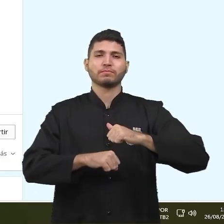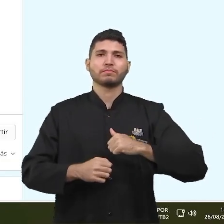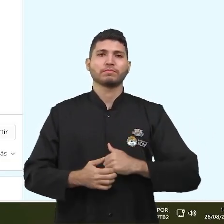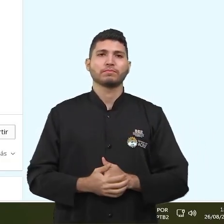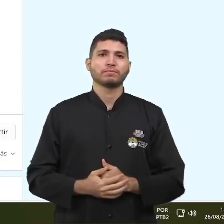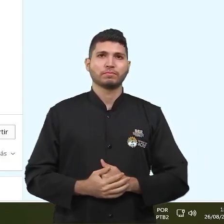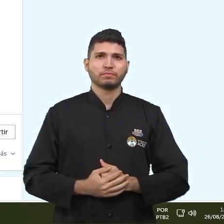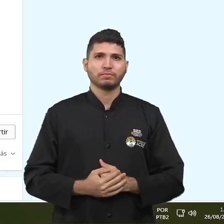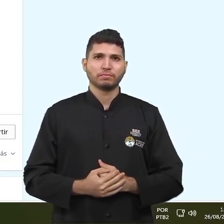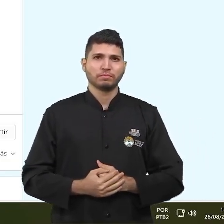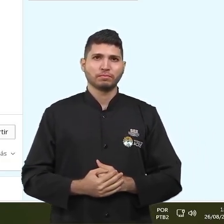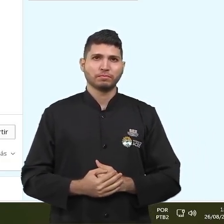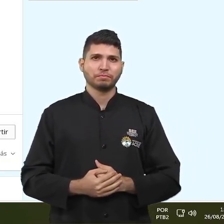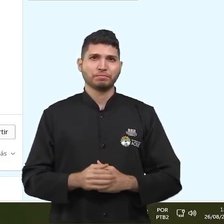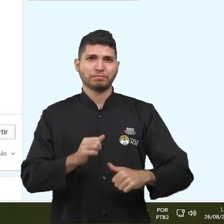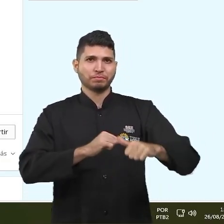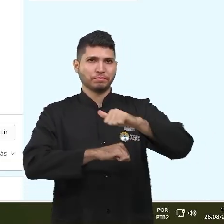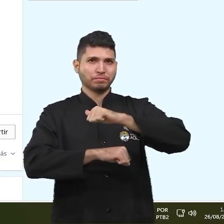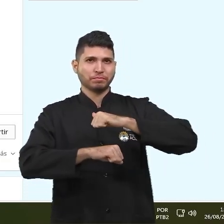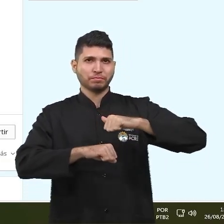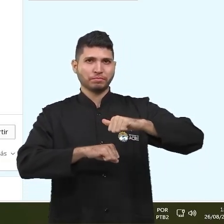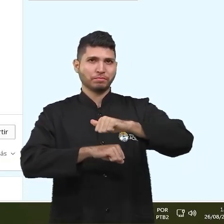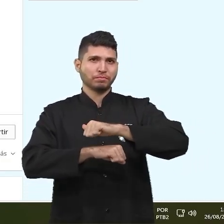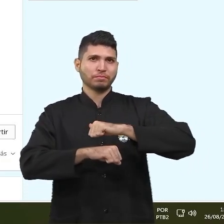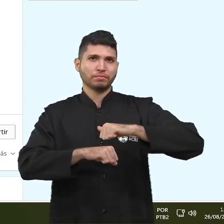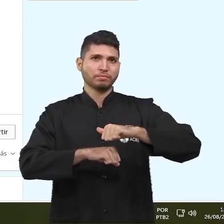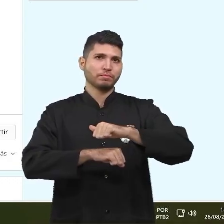Os advérbios, sim, uma classe